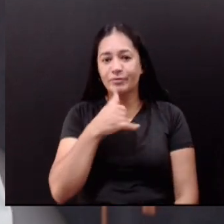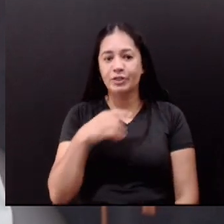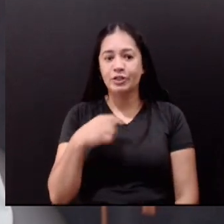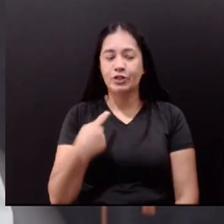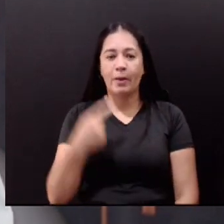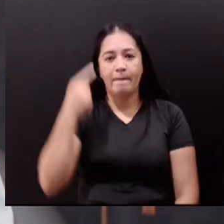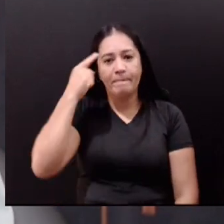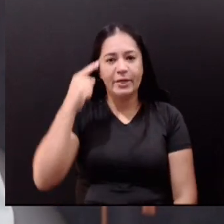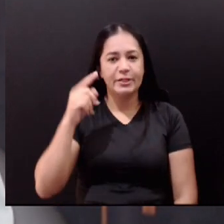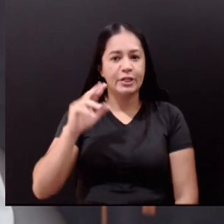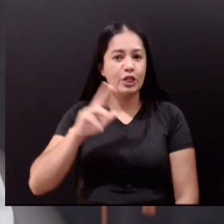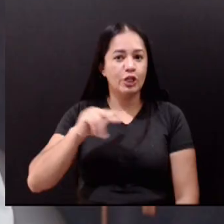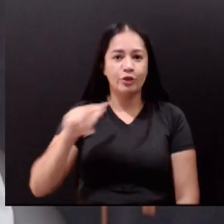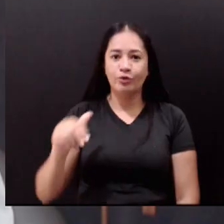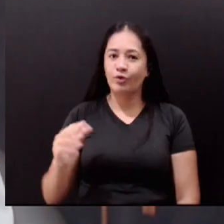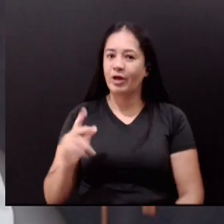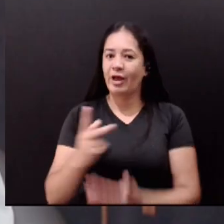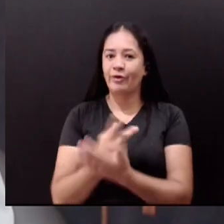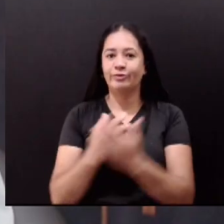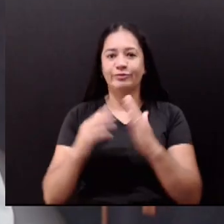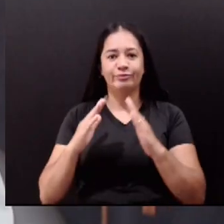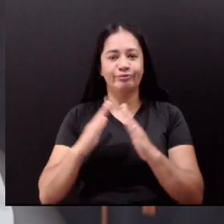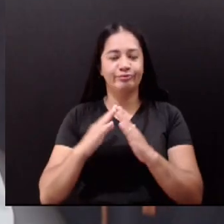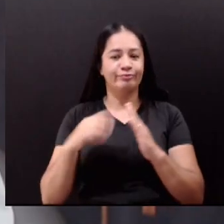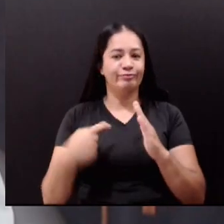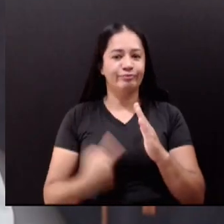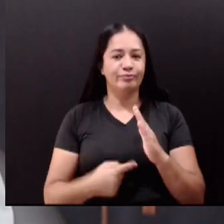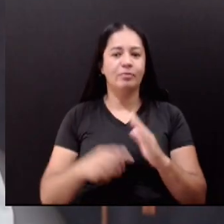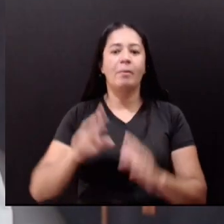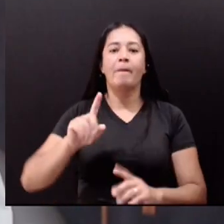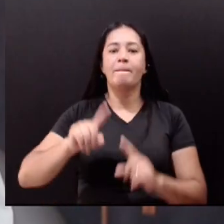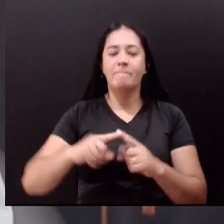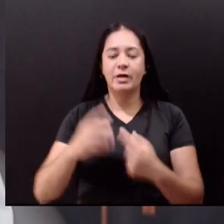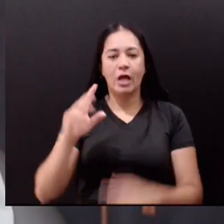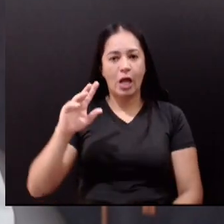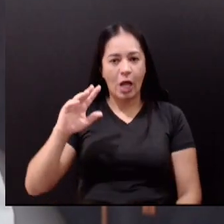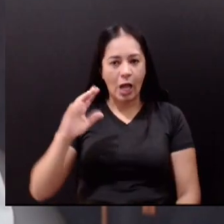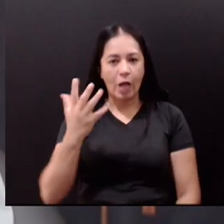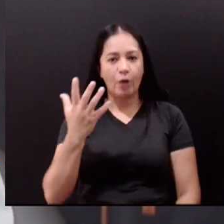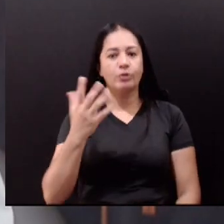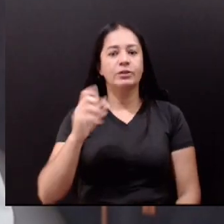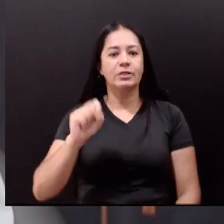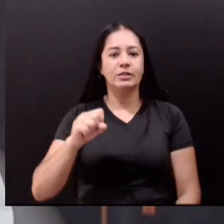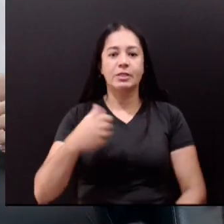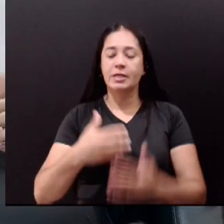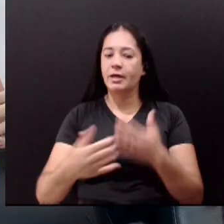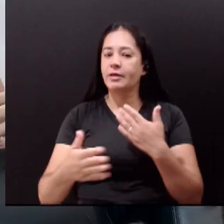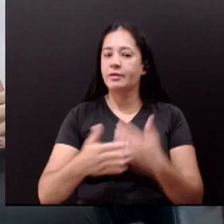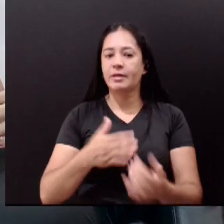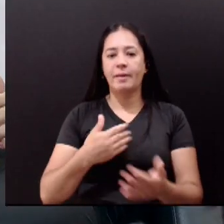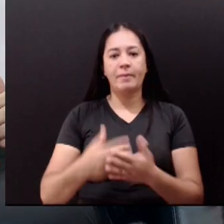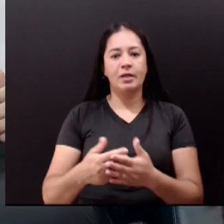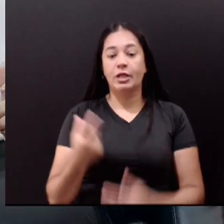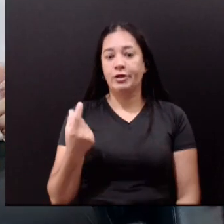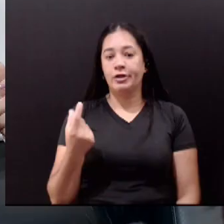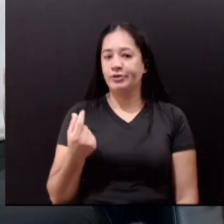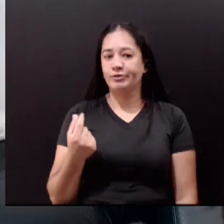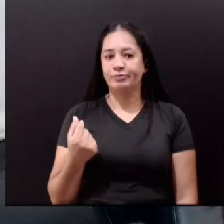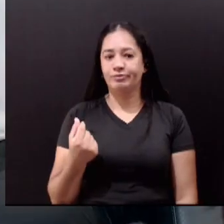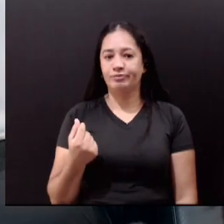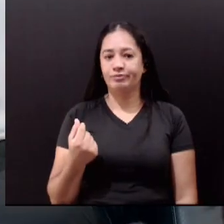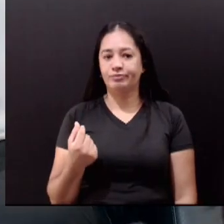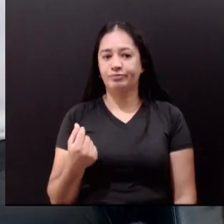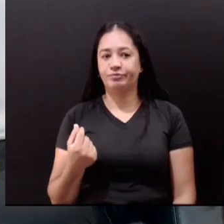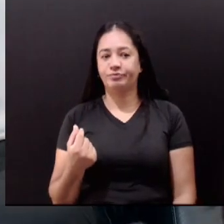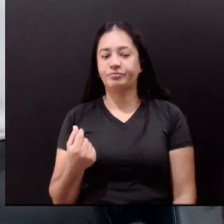casa, mas chega. Independente de situação socioeconômica, isso chega. Uhum. Eh, não retomando a questão de que tudo agora